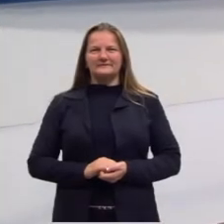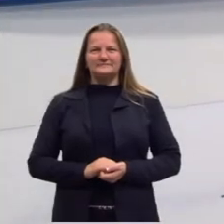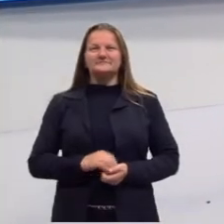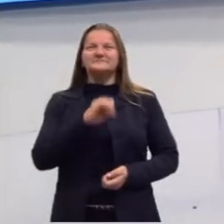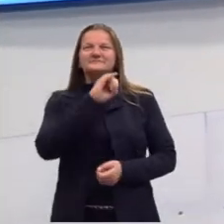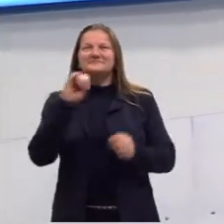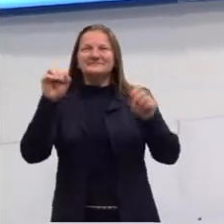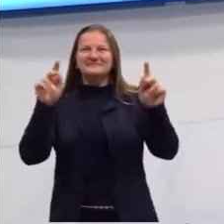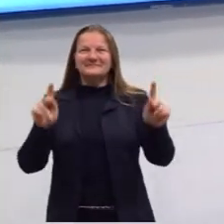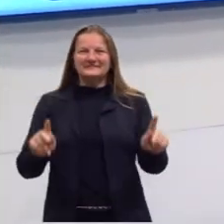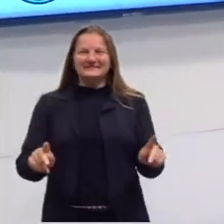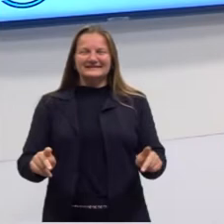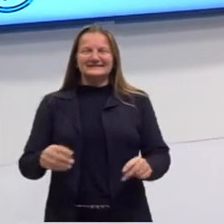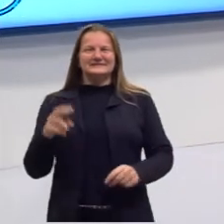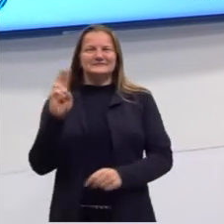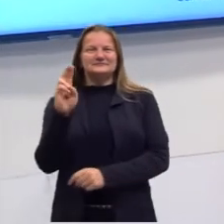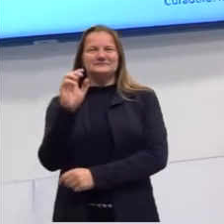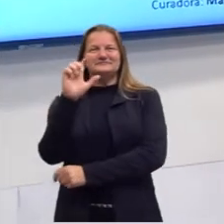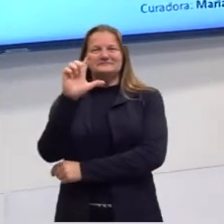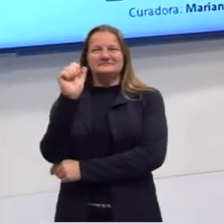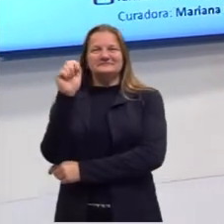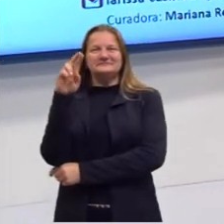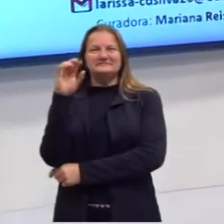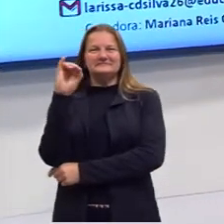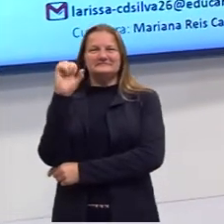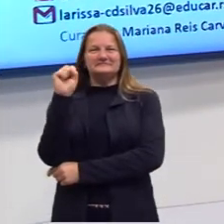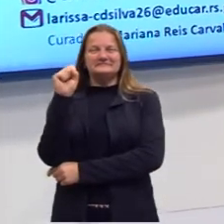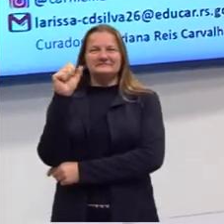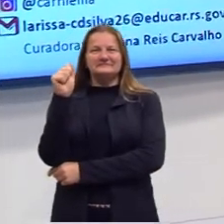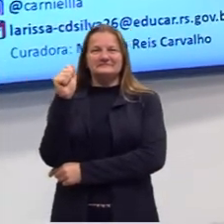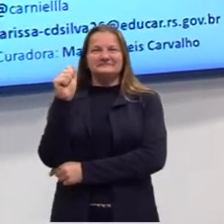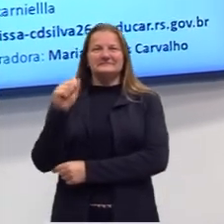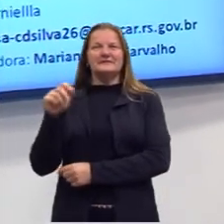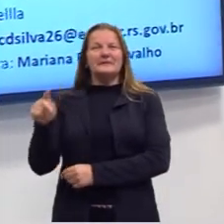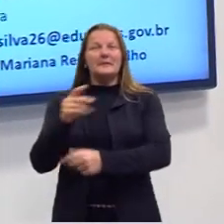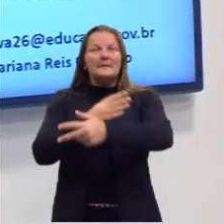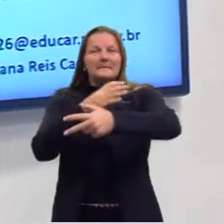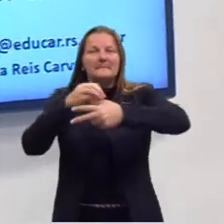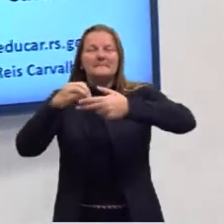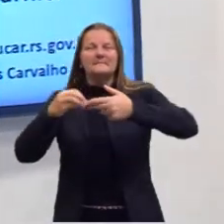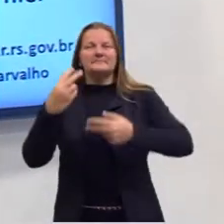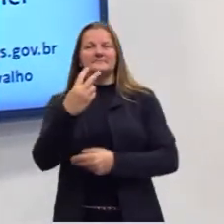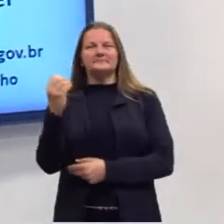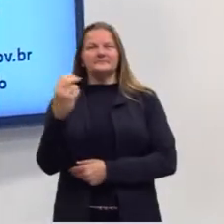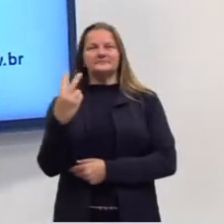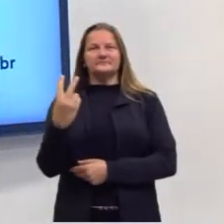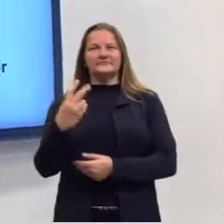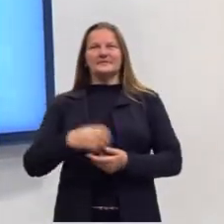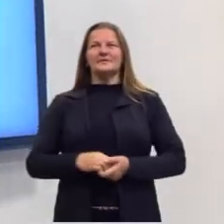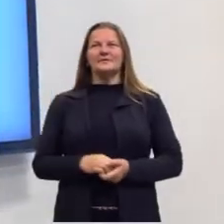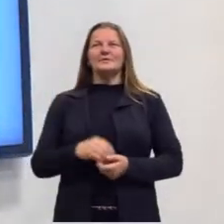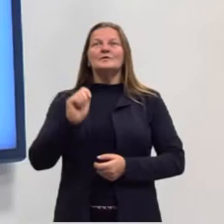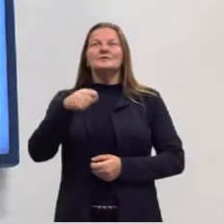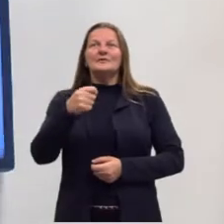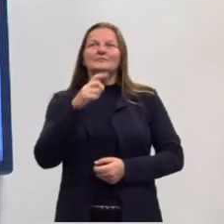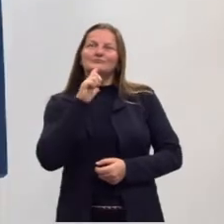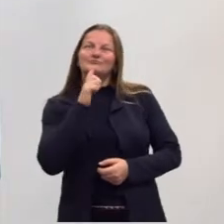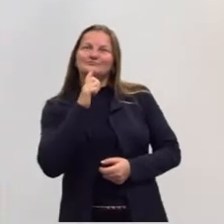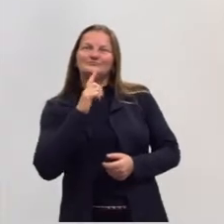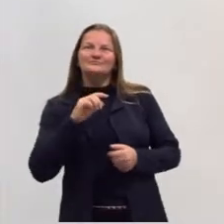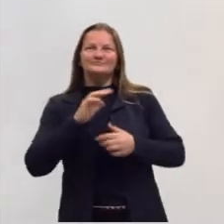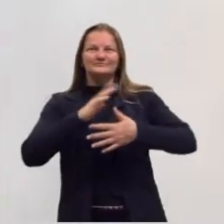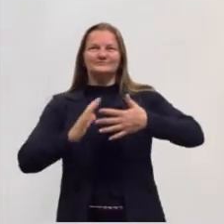o Olá pessoal Eu me chamo Larissa e só professora de física do pré-enem 2022 Esse é o meu sinal em Libras